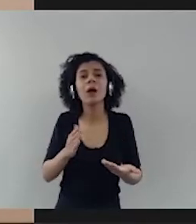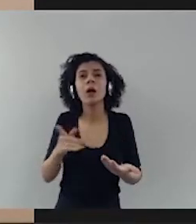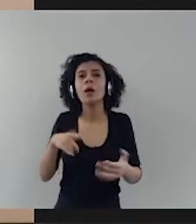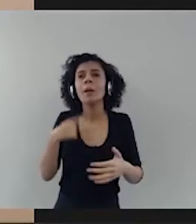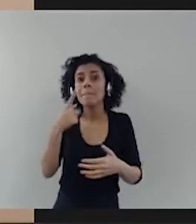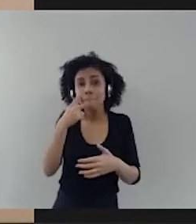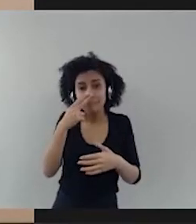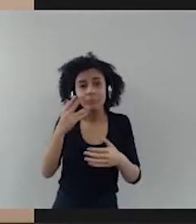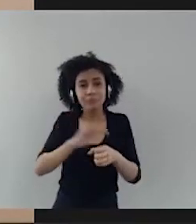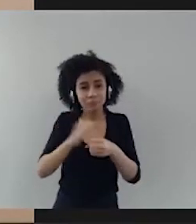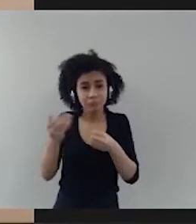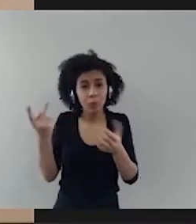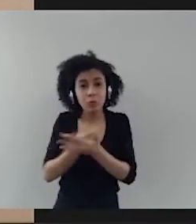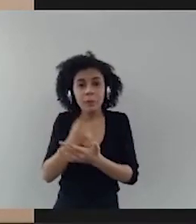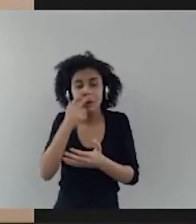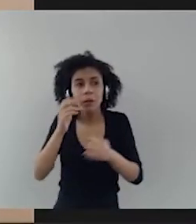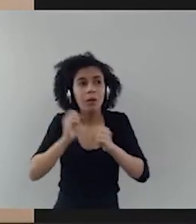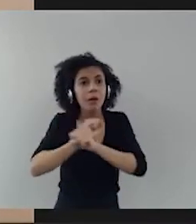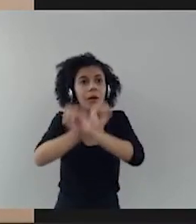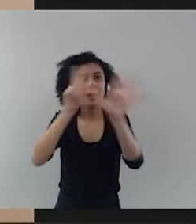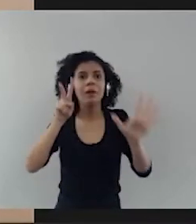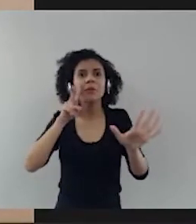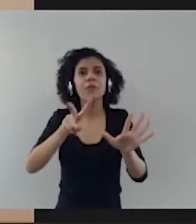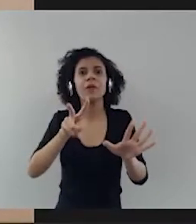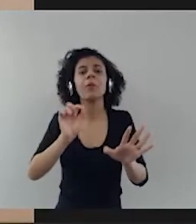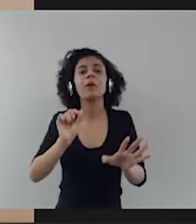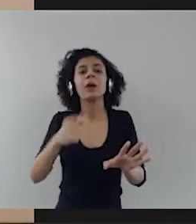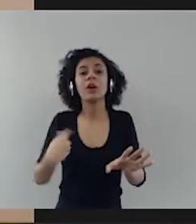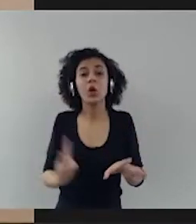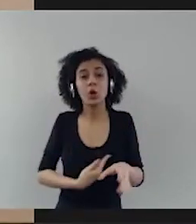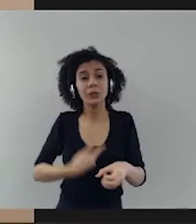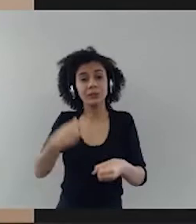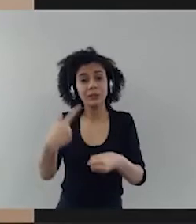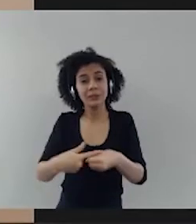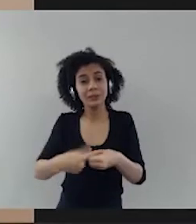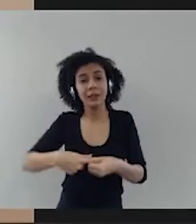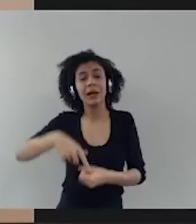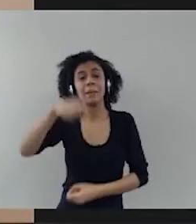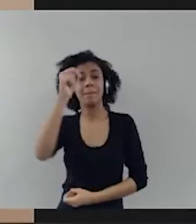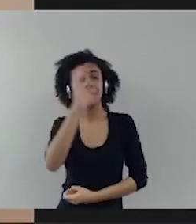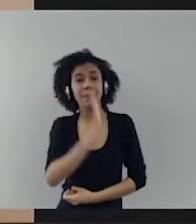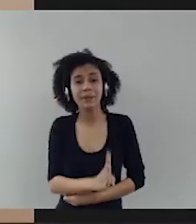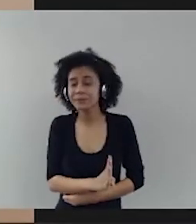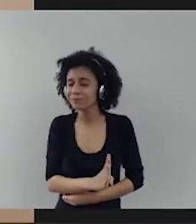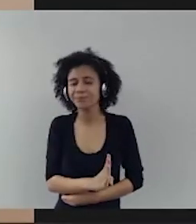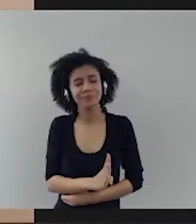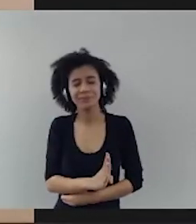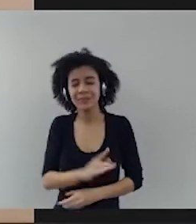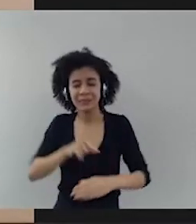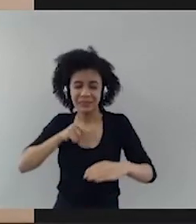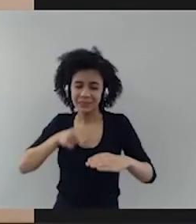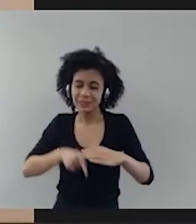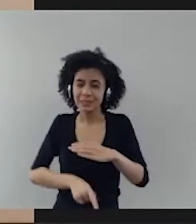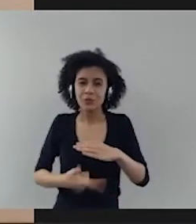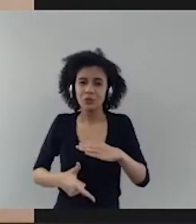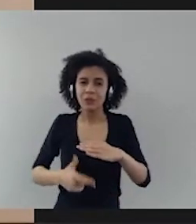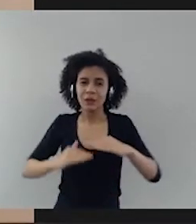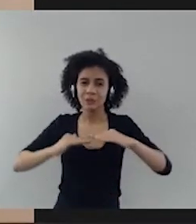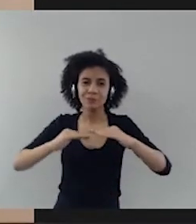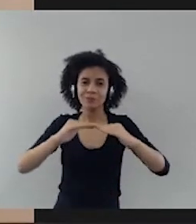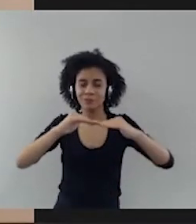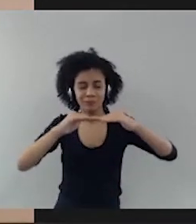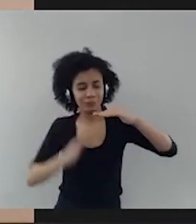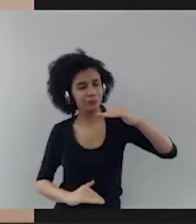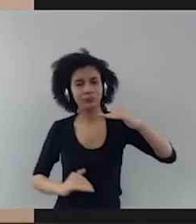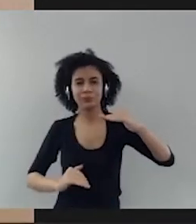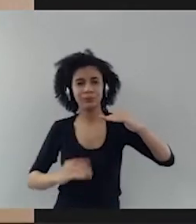luz sobre aquilo que já existe. Nossas cidades brasileiras estão profundamente desequilibradas. Nós